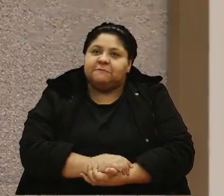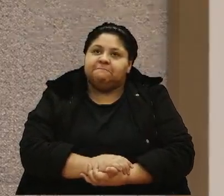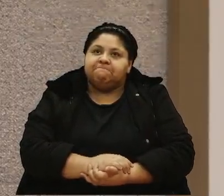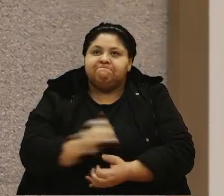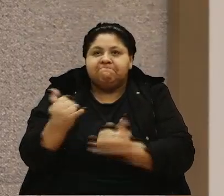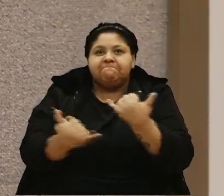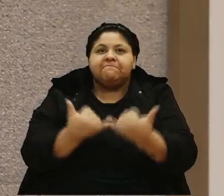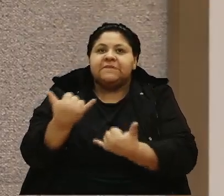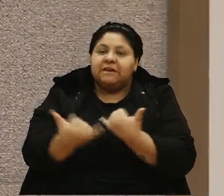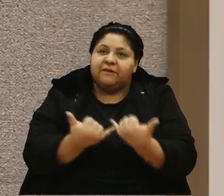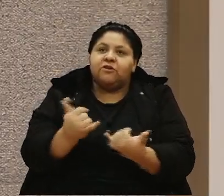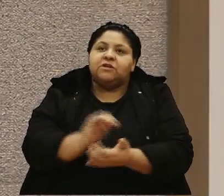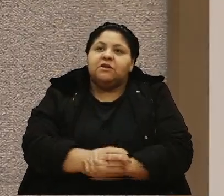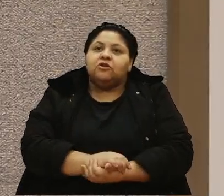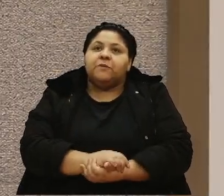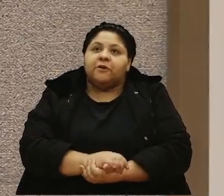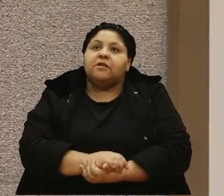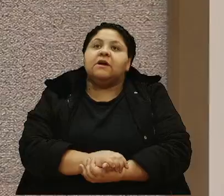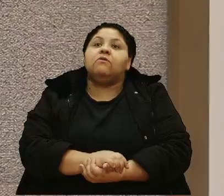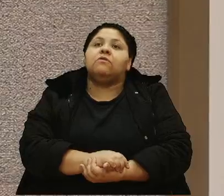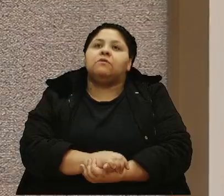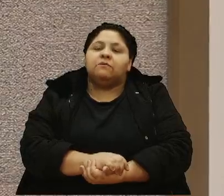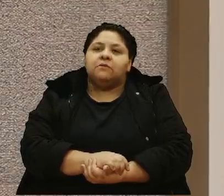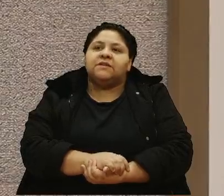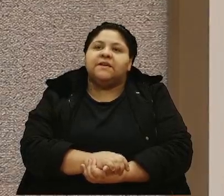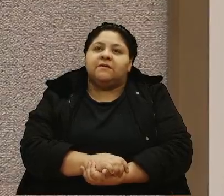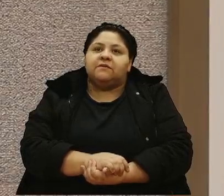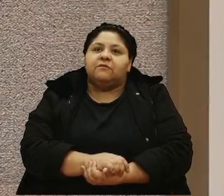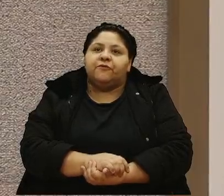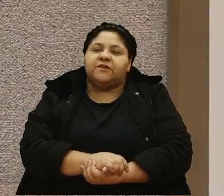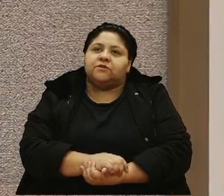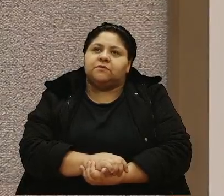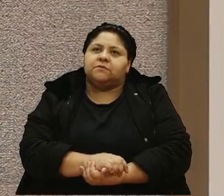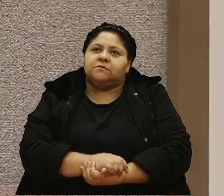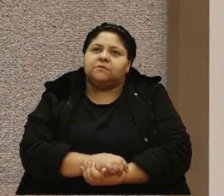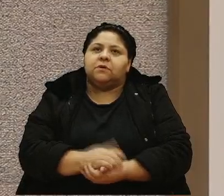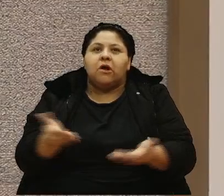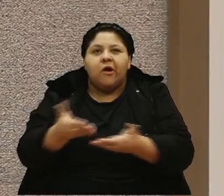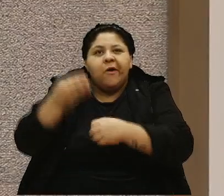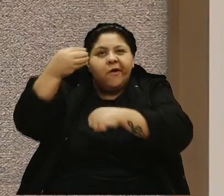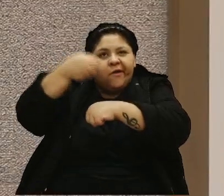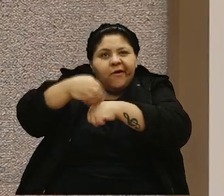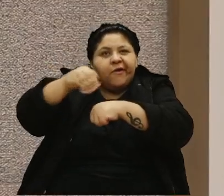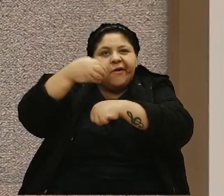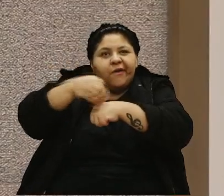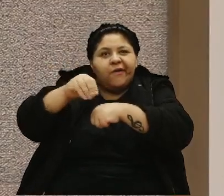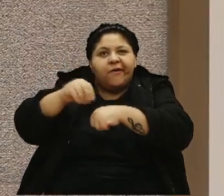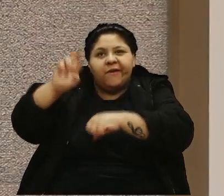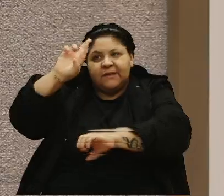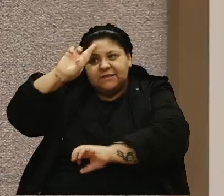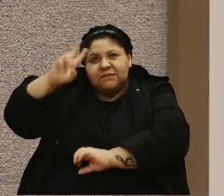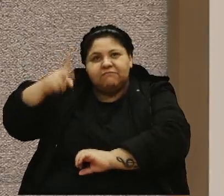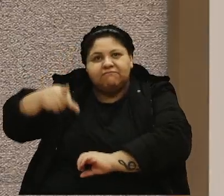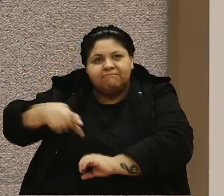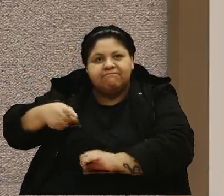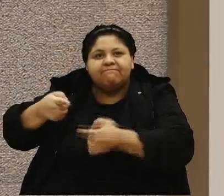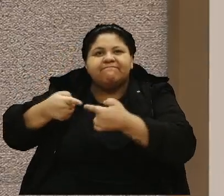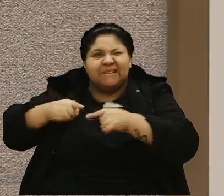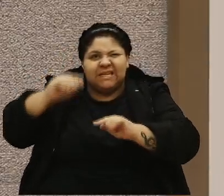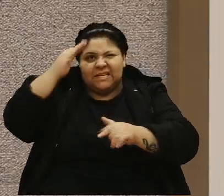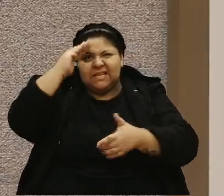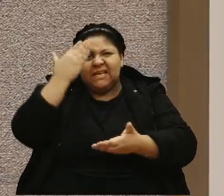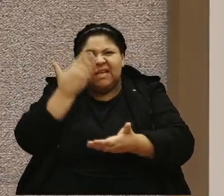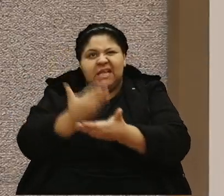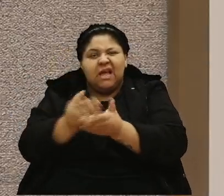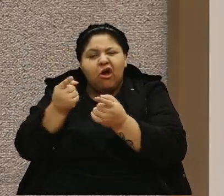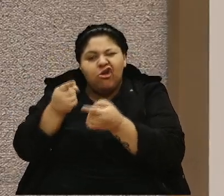Brincadeirinha, né? Brincadeirinha. Então, fica aqui a minha sugestão e dizer que há esse reconhecimento, mas, sem dúvida nenhuma, o